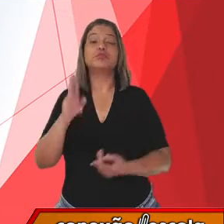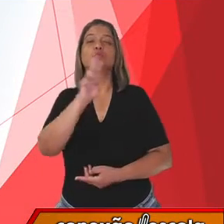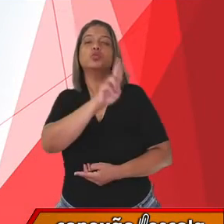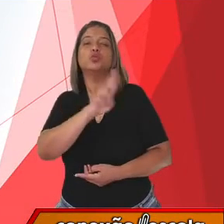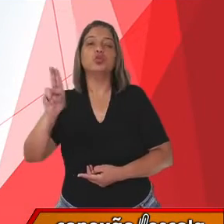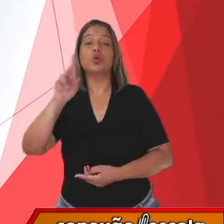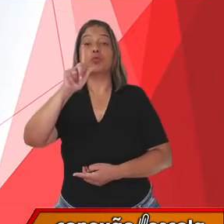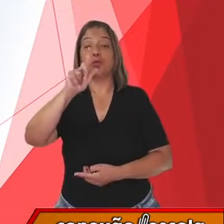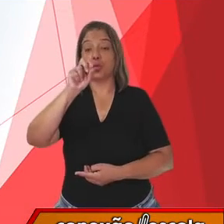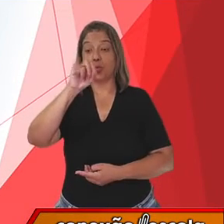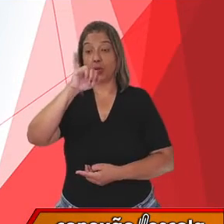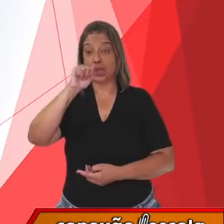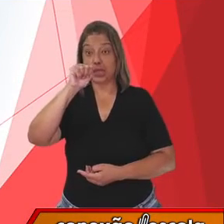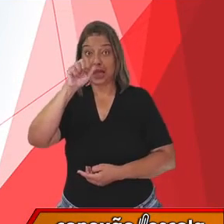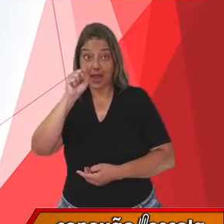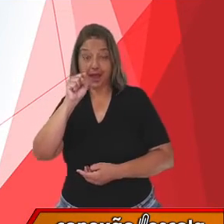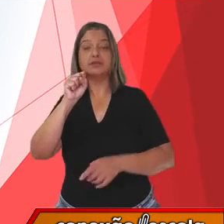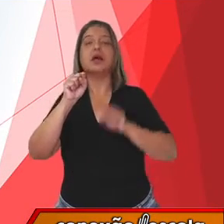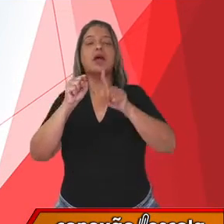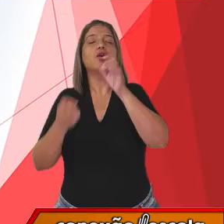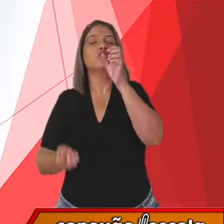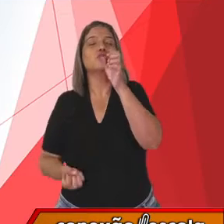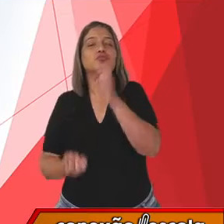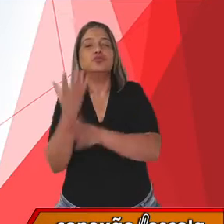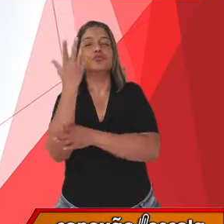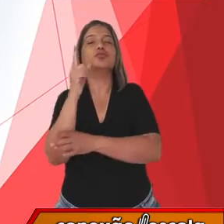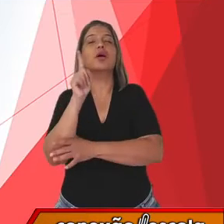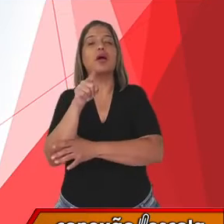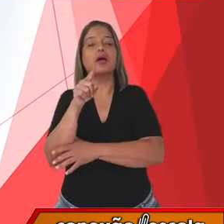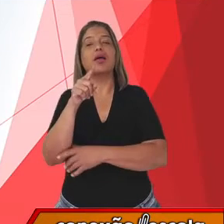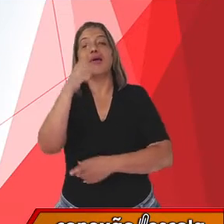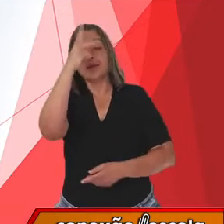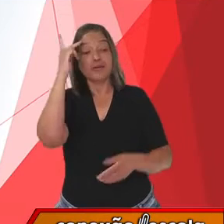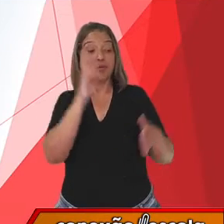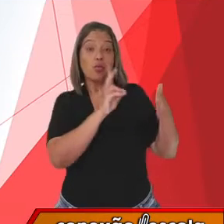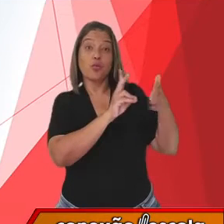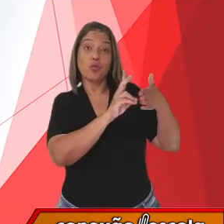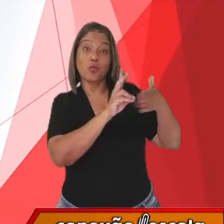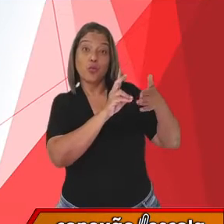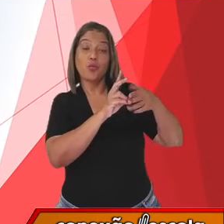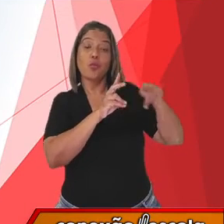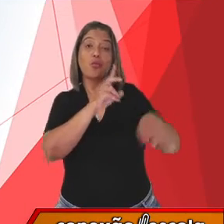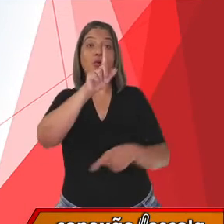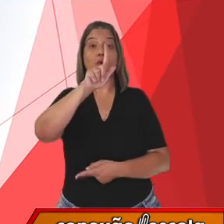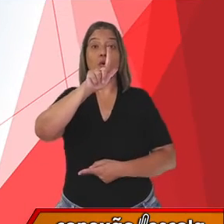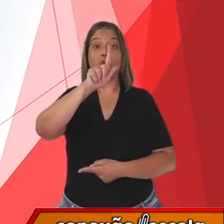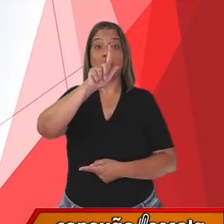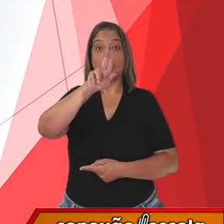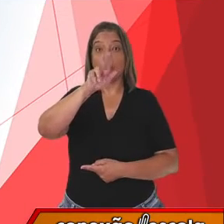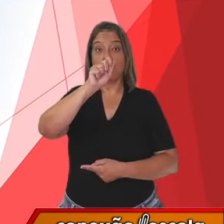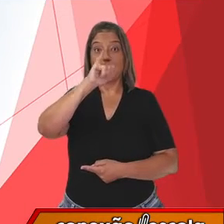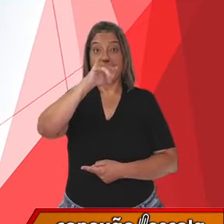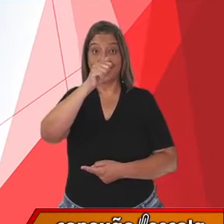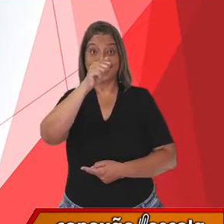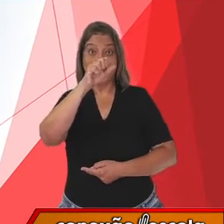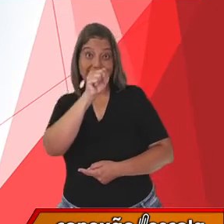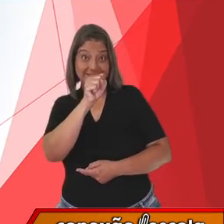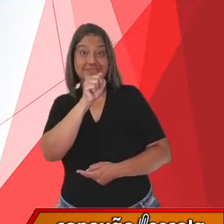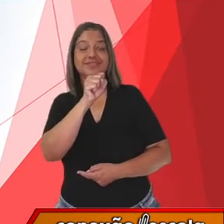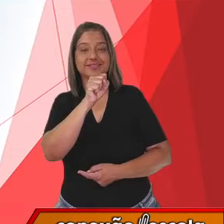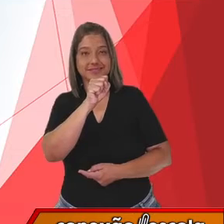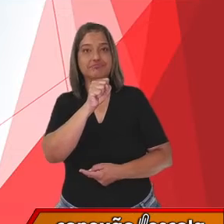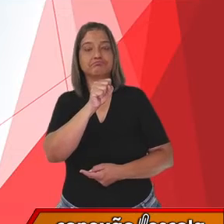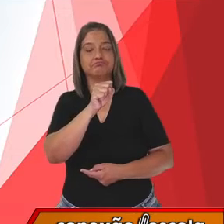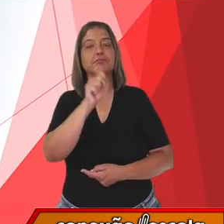estado, Goiás, tem origem na denominação da tribo indígena Guaiás. Vem